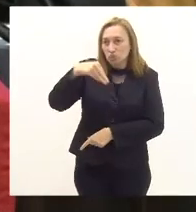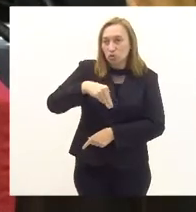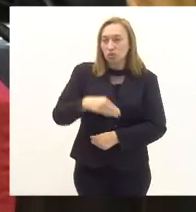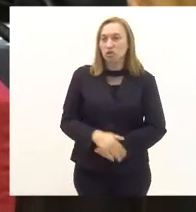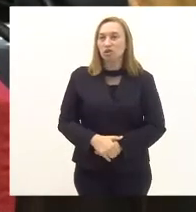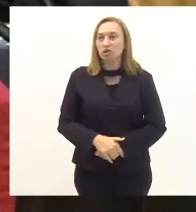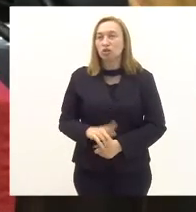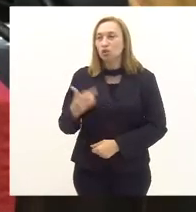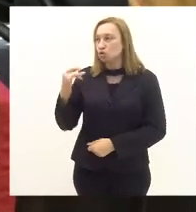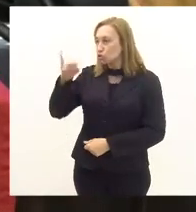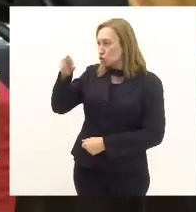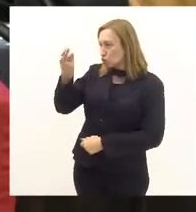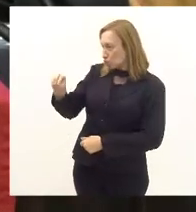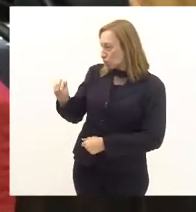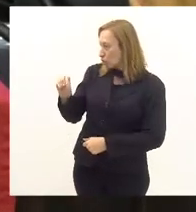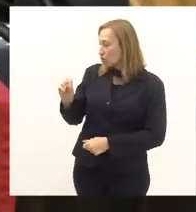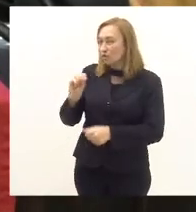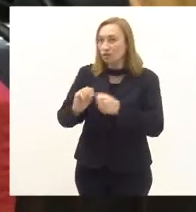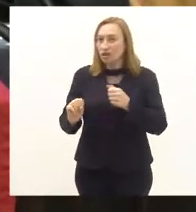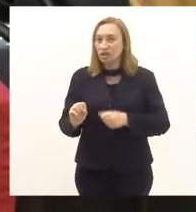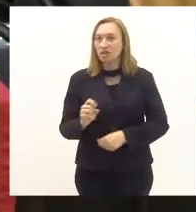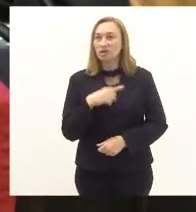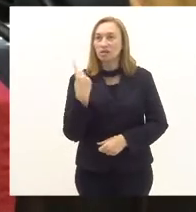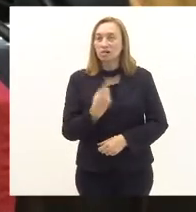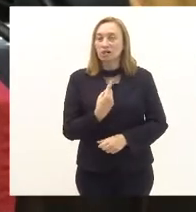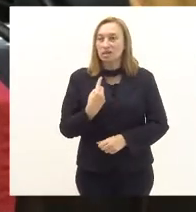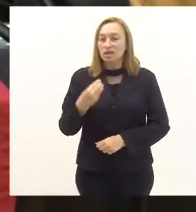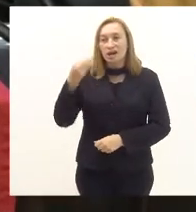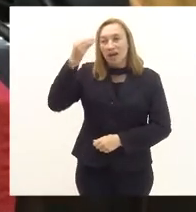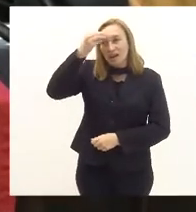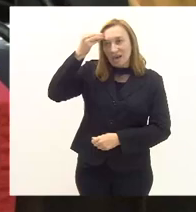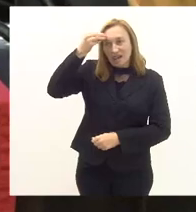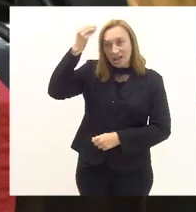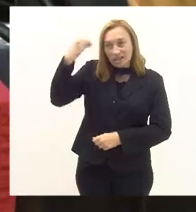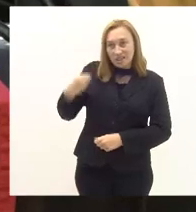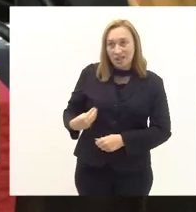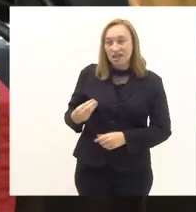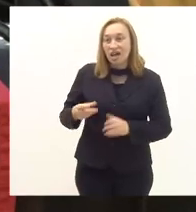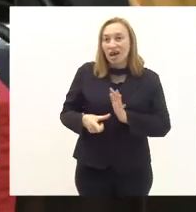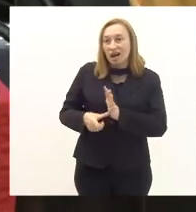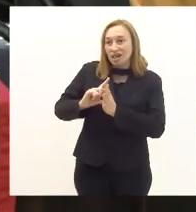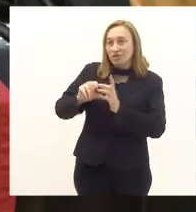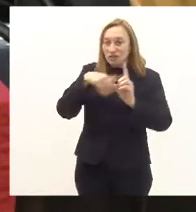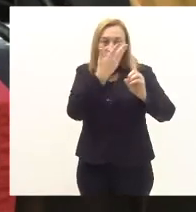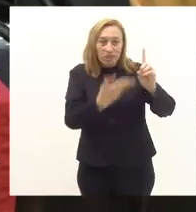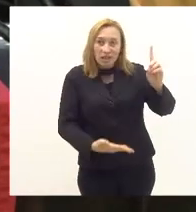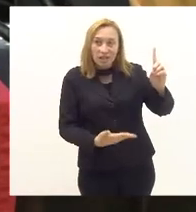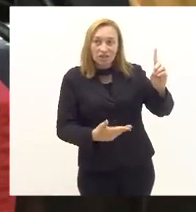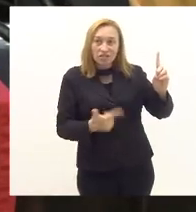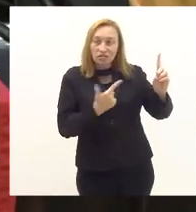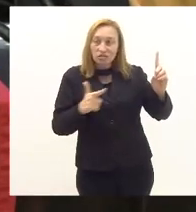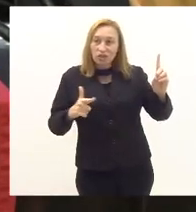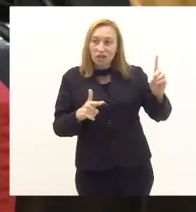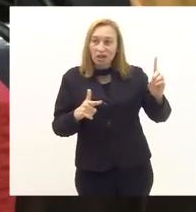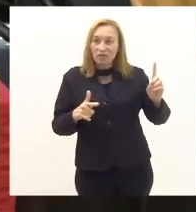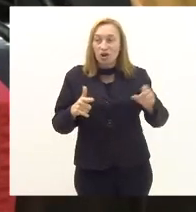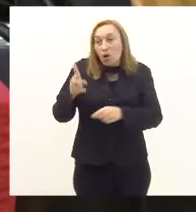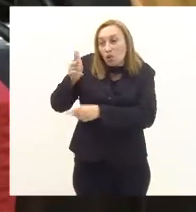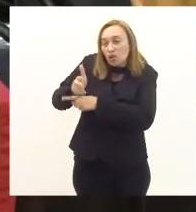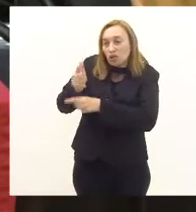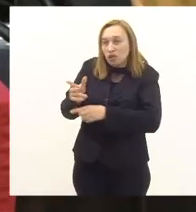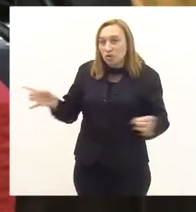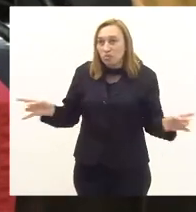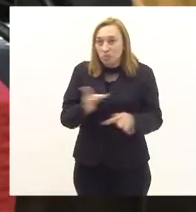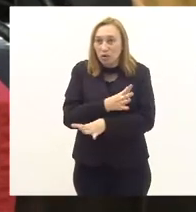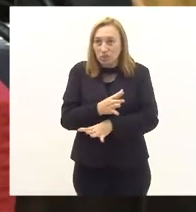que o Júlio fez, da nossa Alessandra, que antes, quando a gente fez a homenagem a ela, não estava o vídeo pronto. Entra